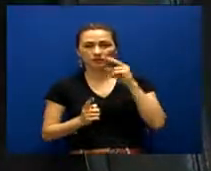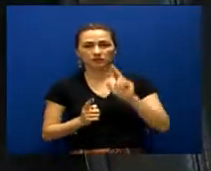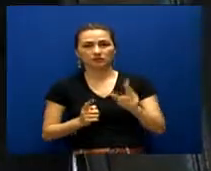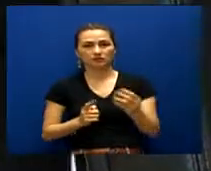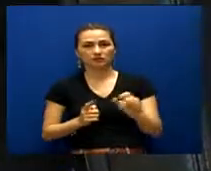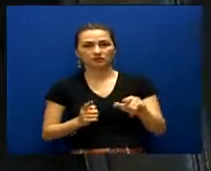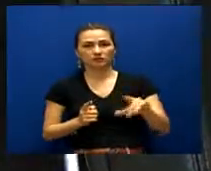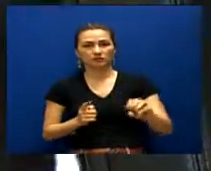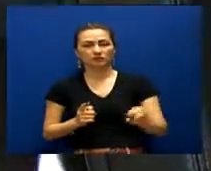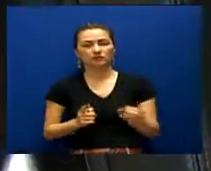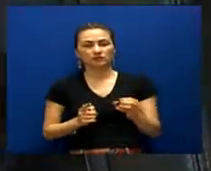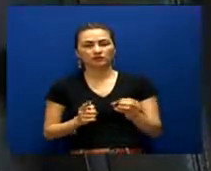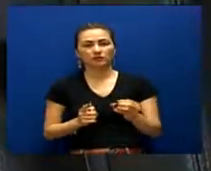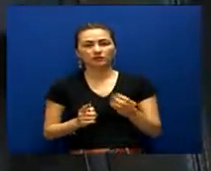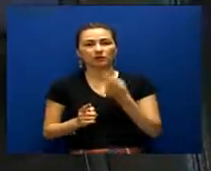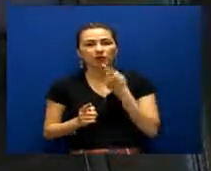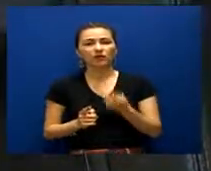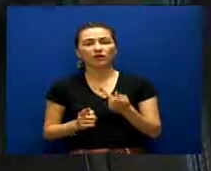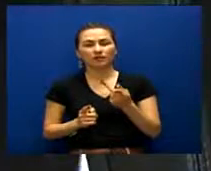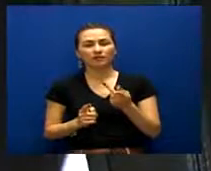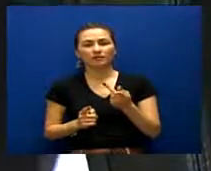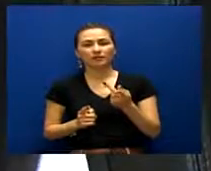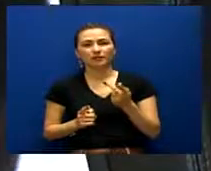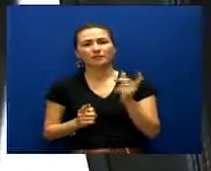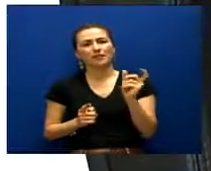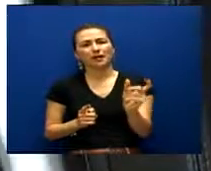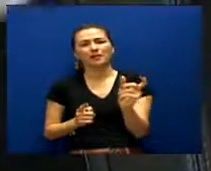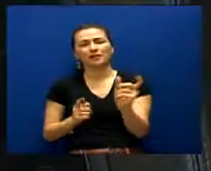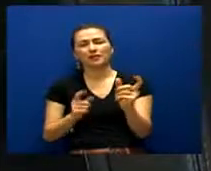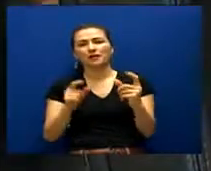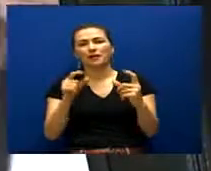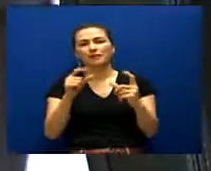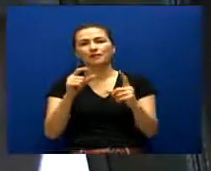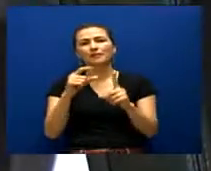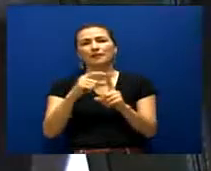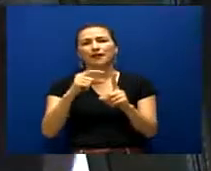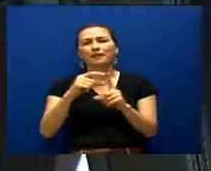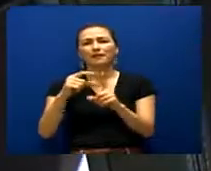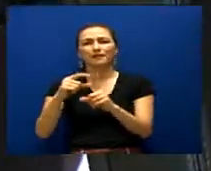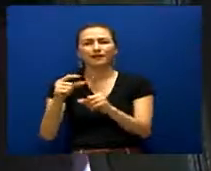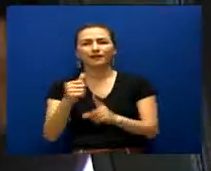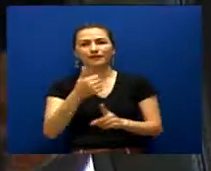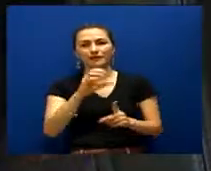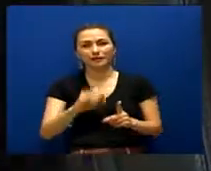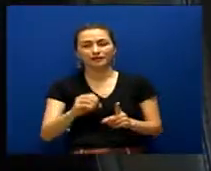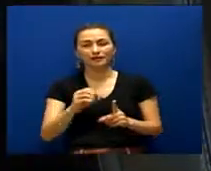10 palavras, uma ele fala do senhor, da competência. O Neto não fala, viu?